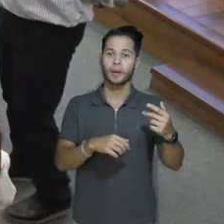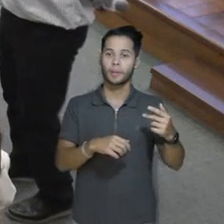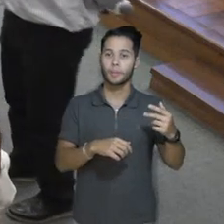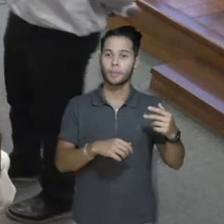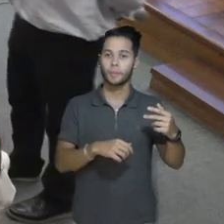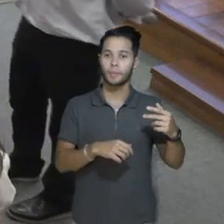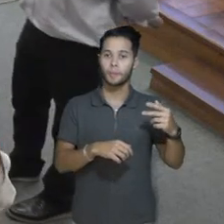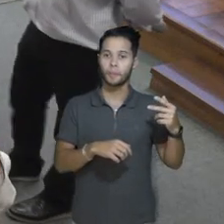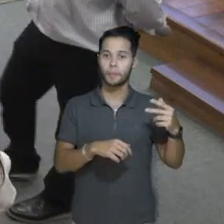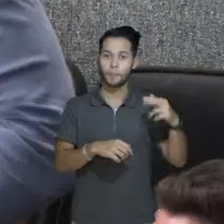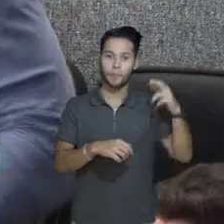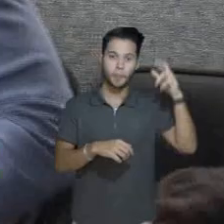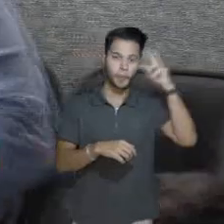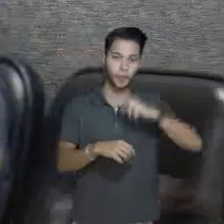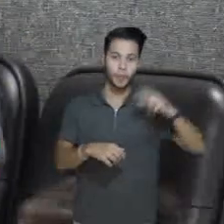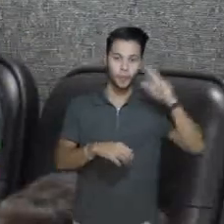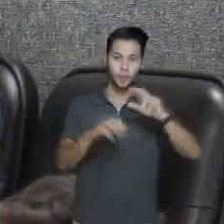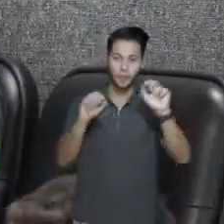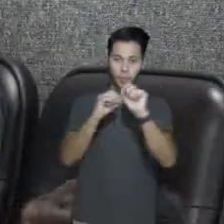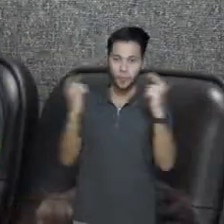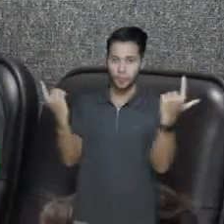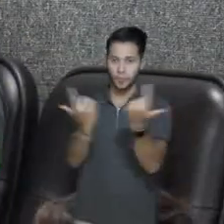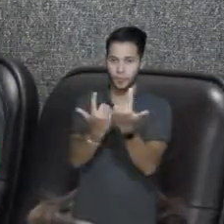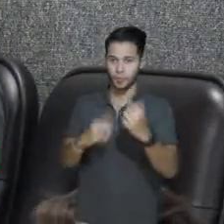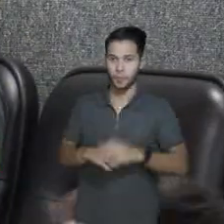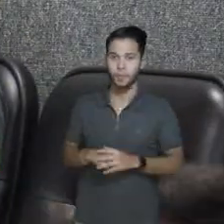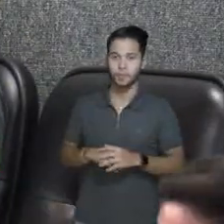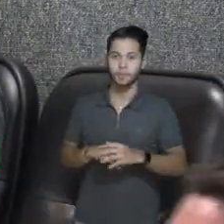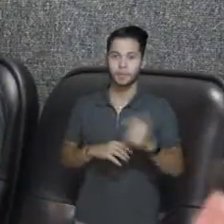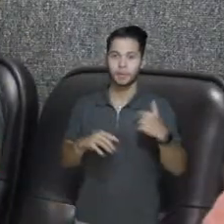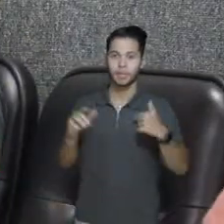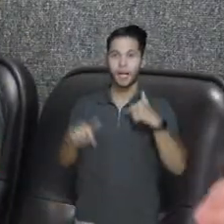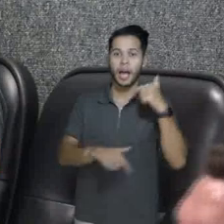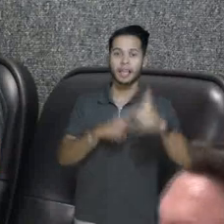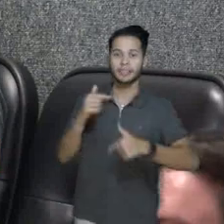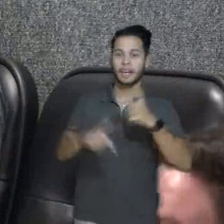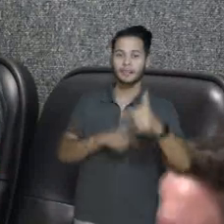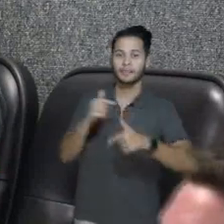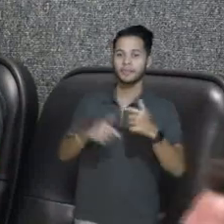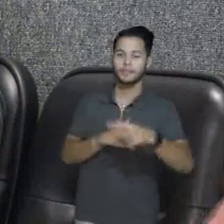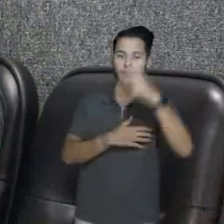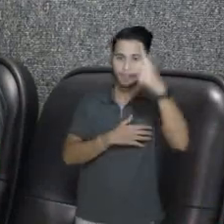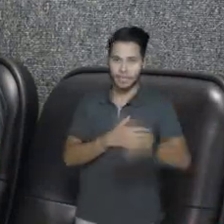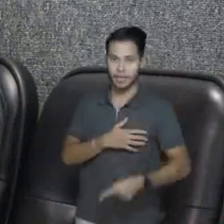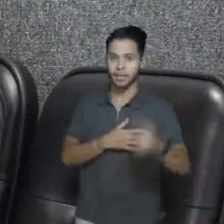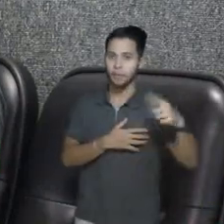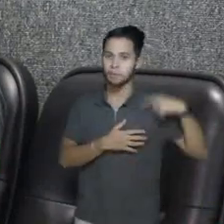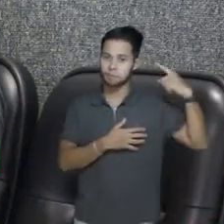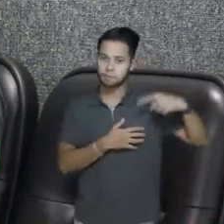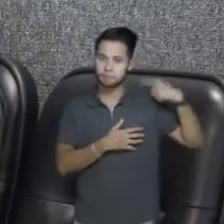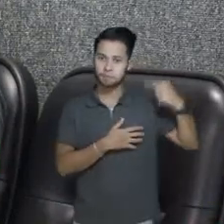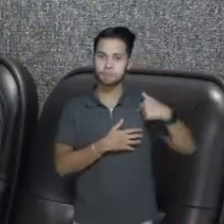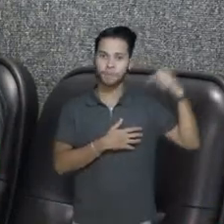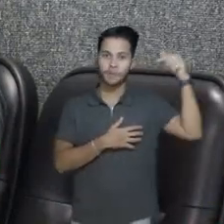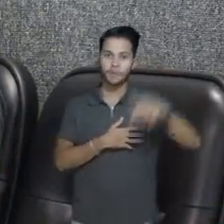tarde meu nome é Artur sou colaborador aqui da procuradoria da Assembleia também advogado e vim aqui conhecer esse programa